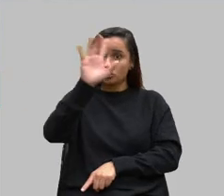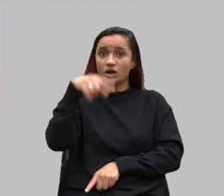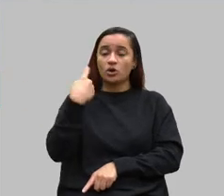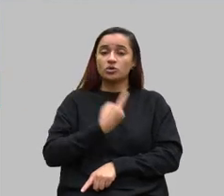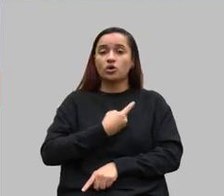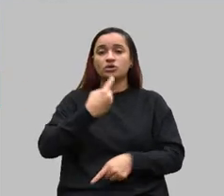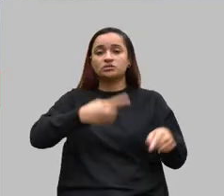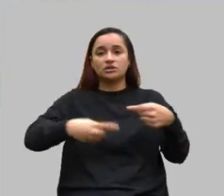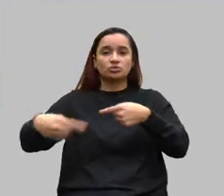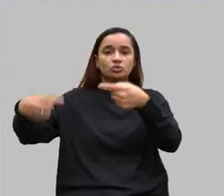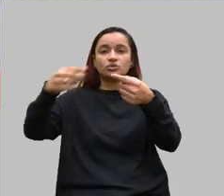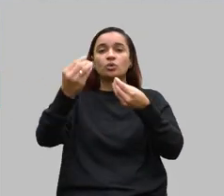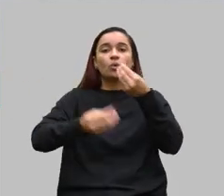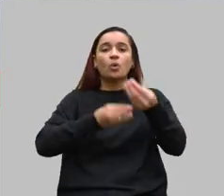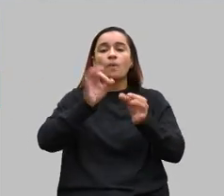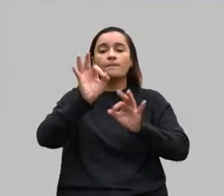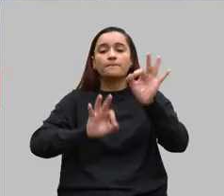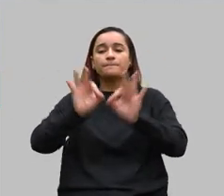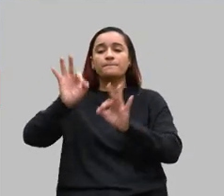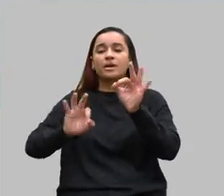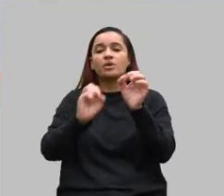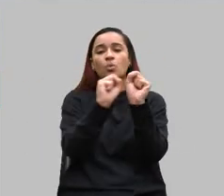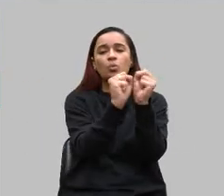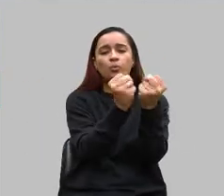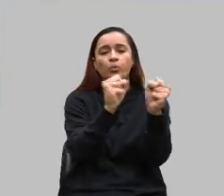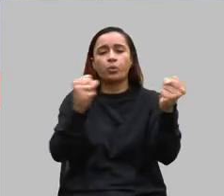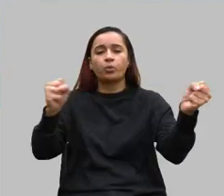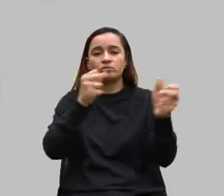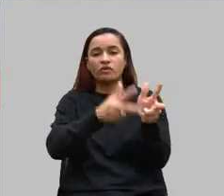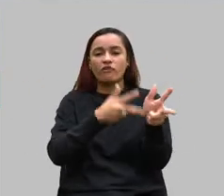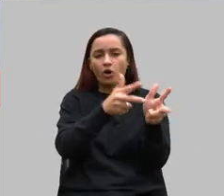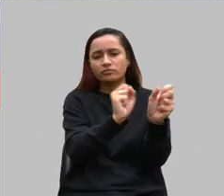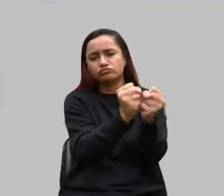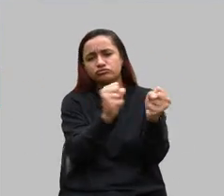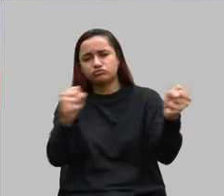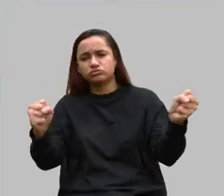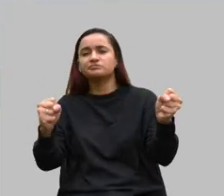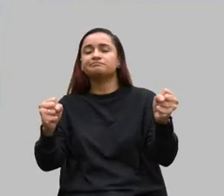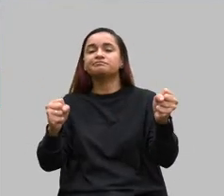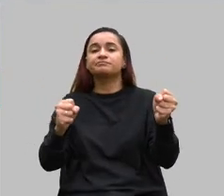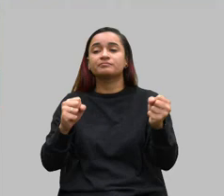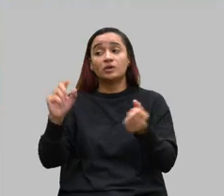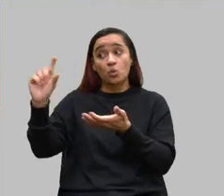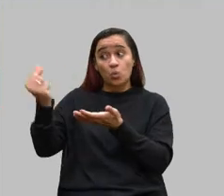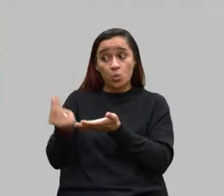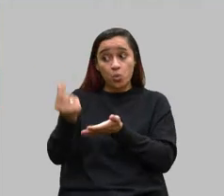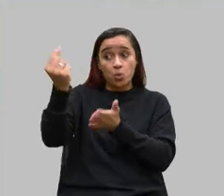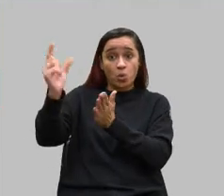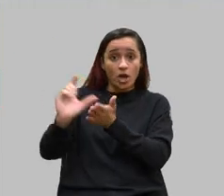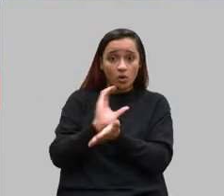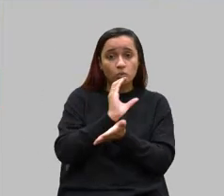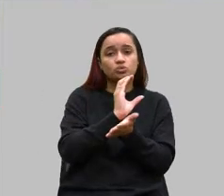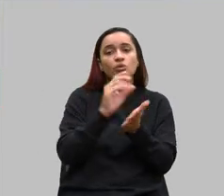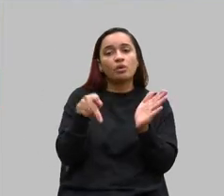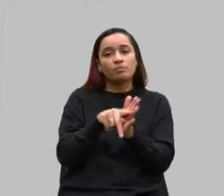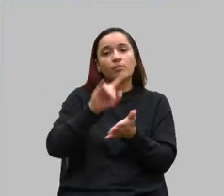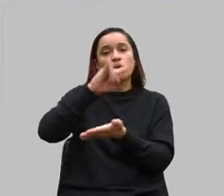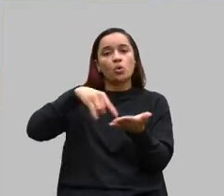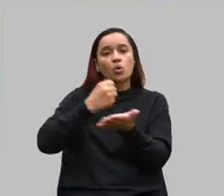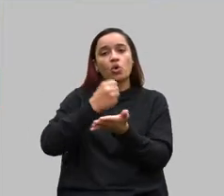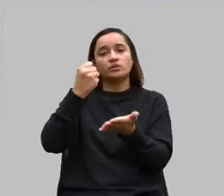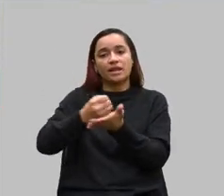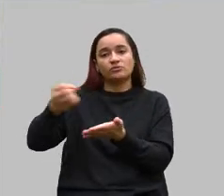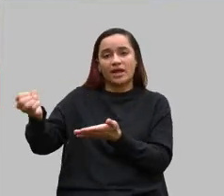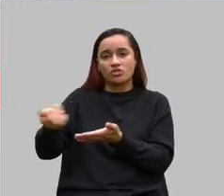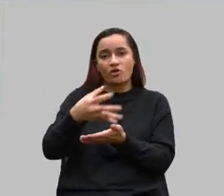expansão das ferrovias com recursos que nós abrimos o dia com com recursos dessa dos contratos que foram renovados os contratos com